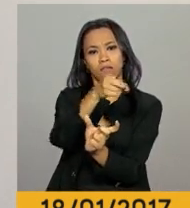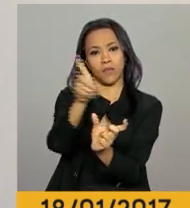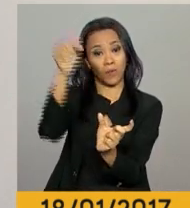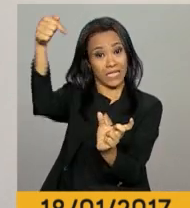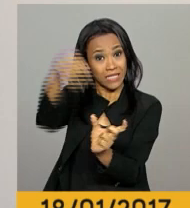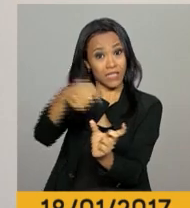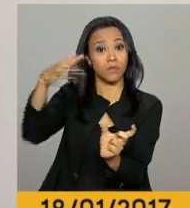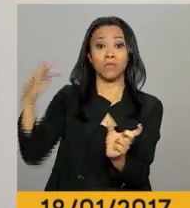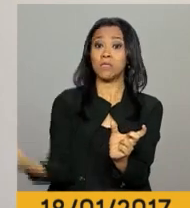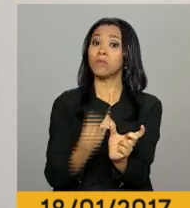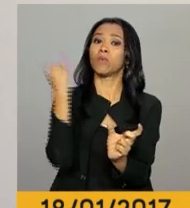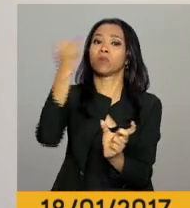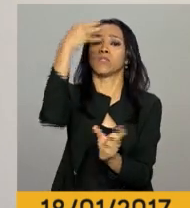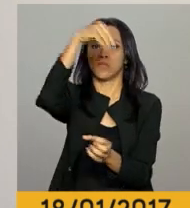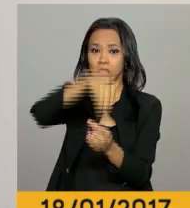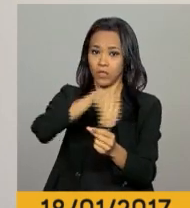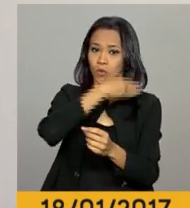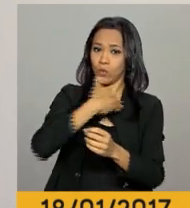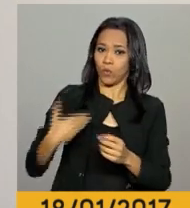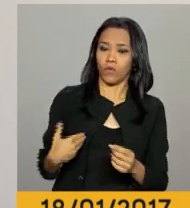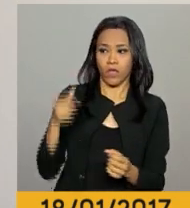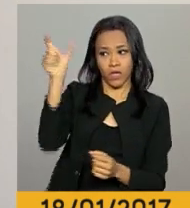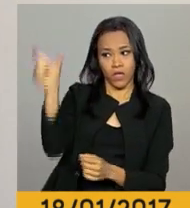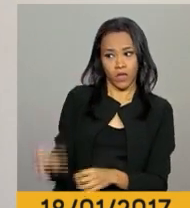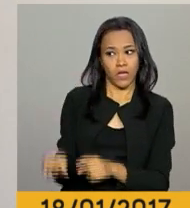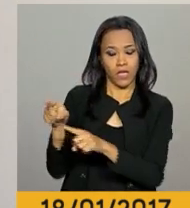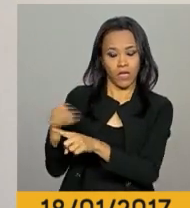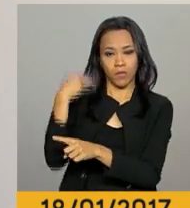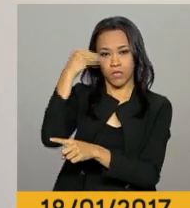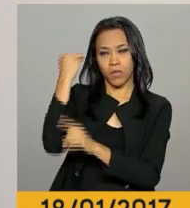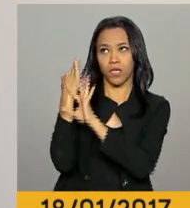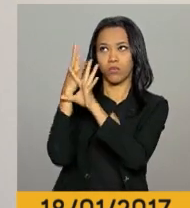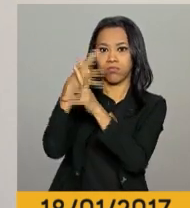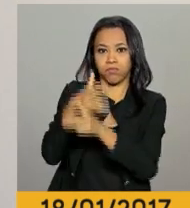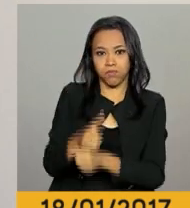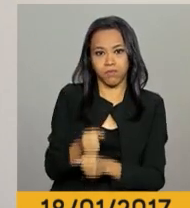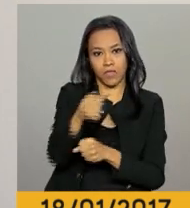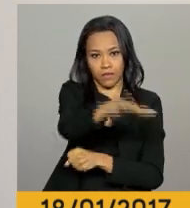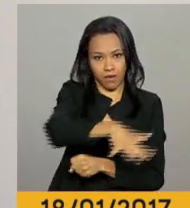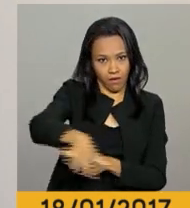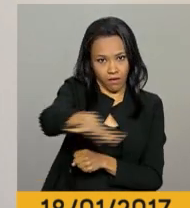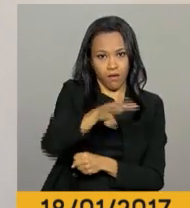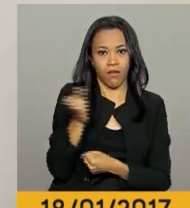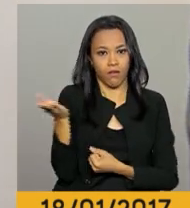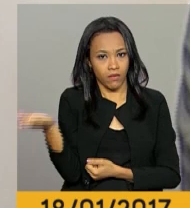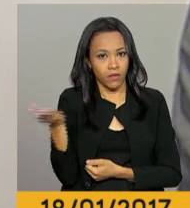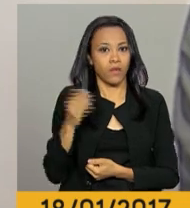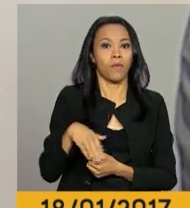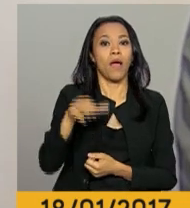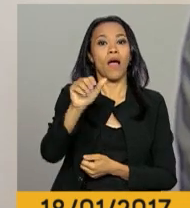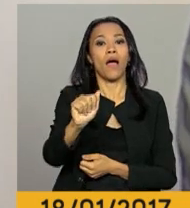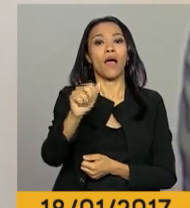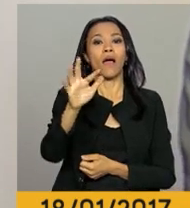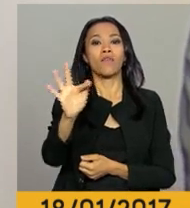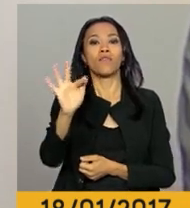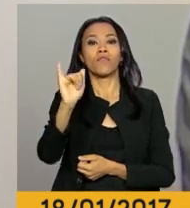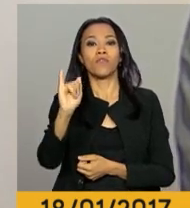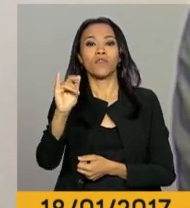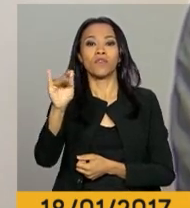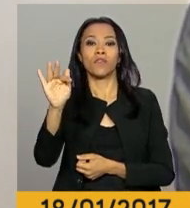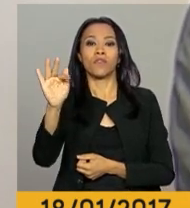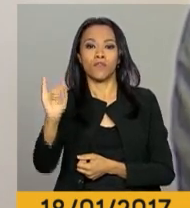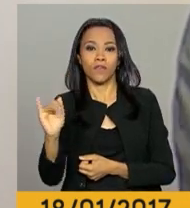afif já tem uma larga experiência nesse setor nós próprios solicitamos aos nossos ministros